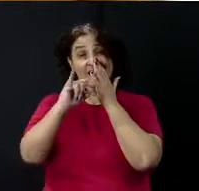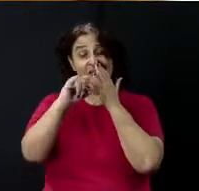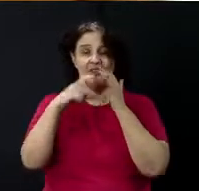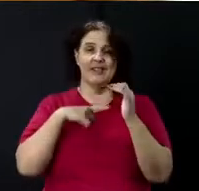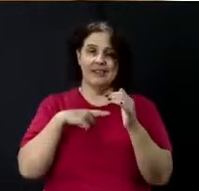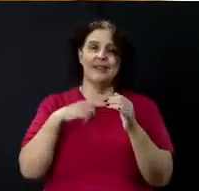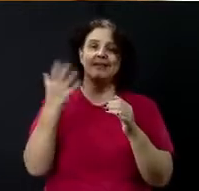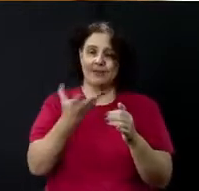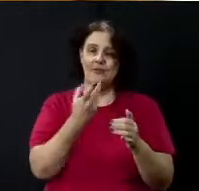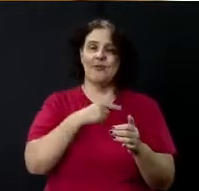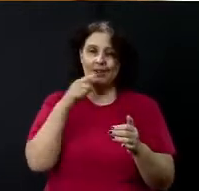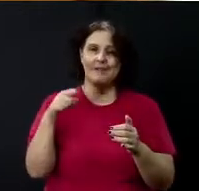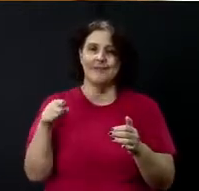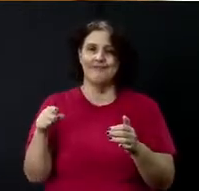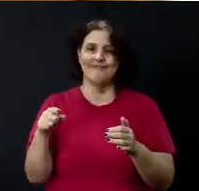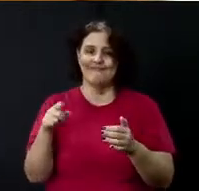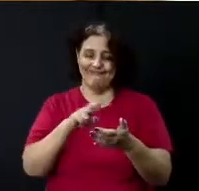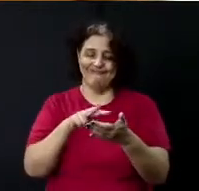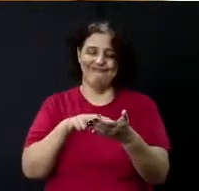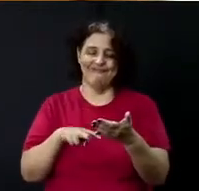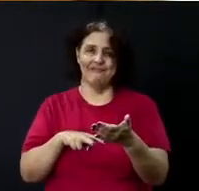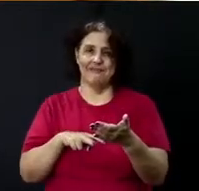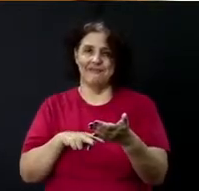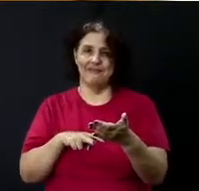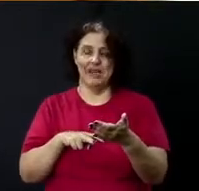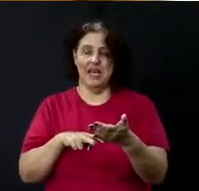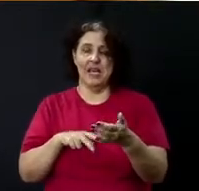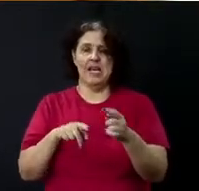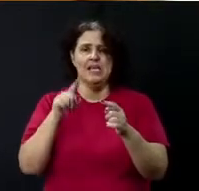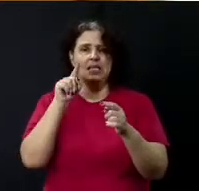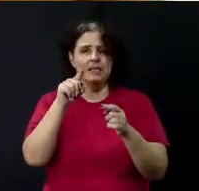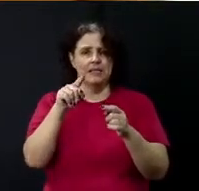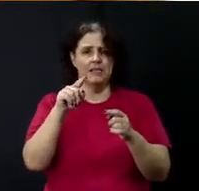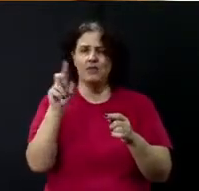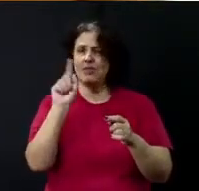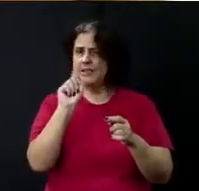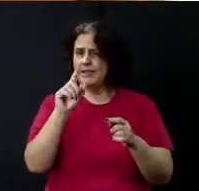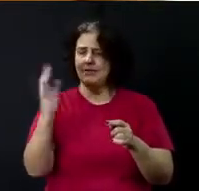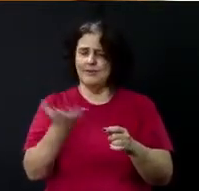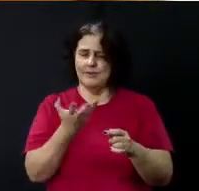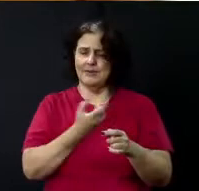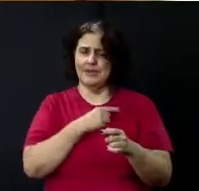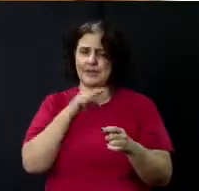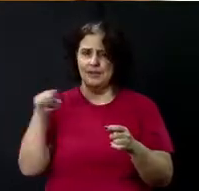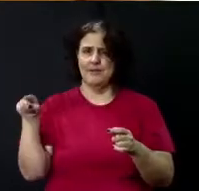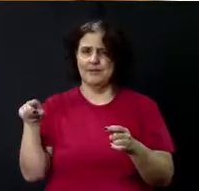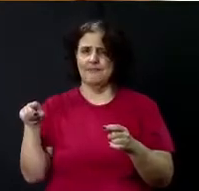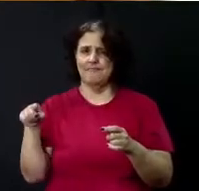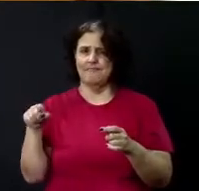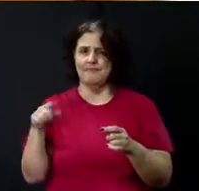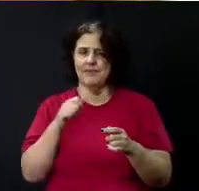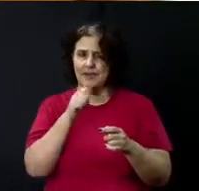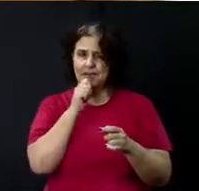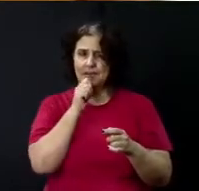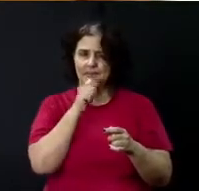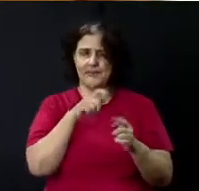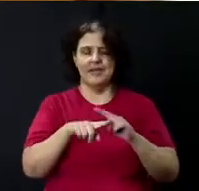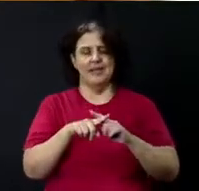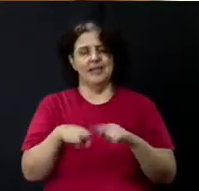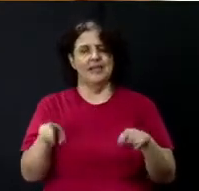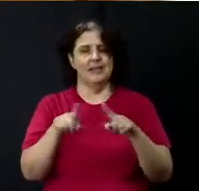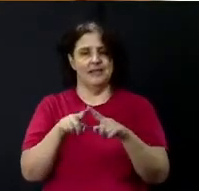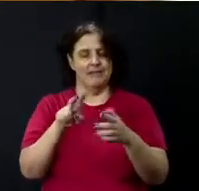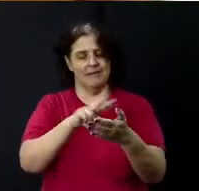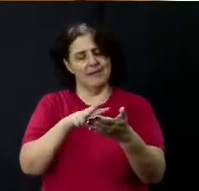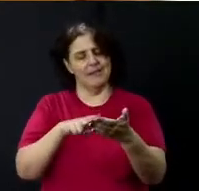você vai saber o caminho da salvação. Eu vou contar duas historinhas, vou ilustrar de duas